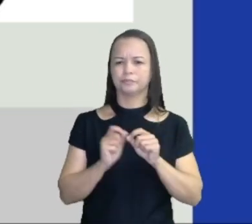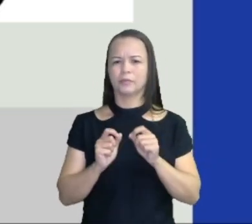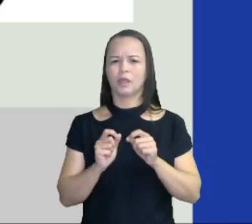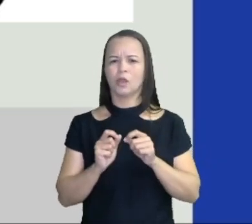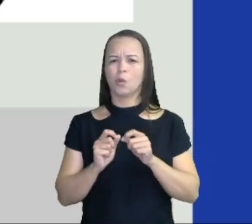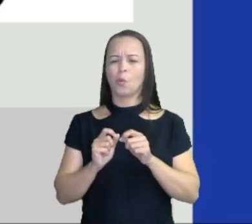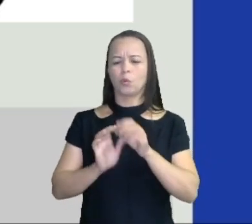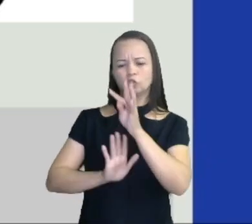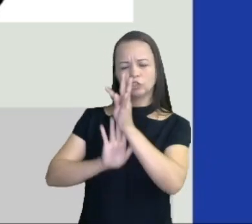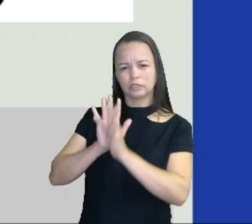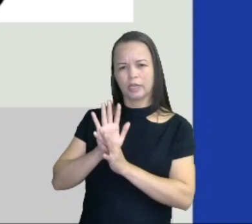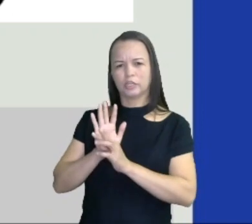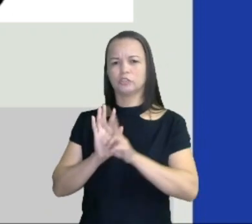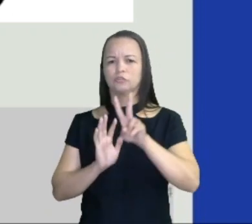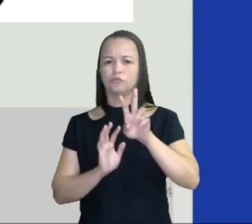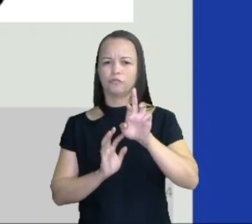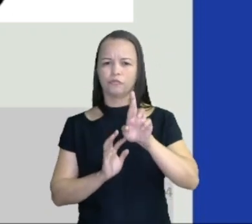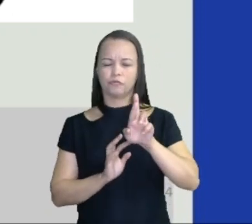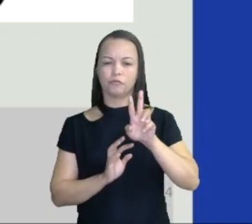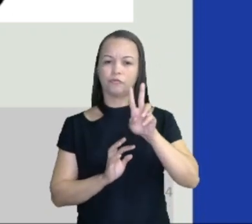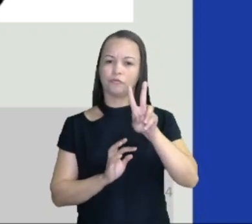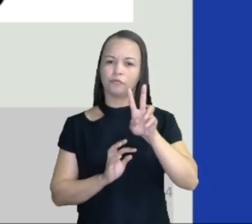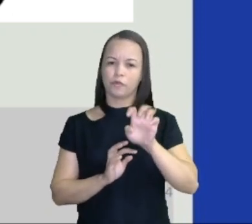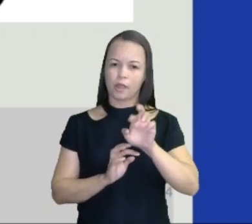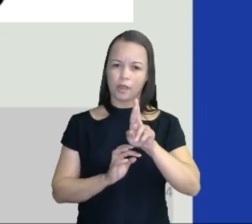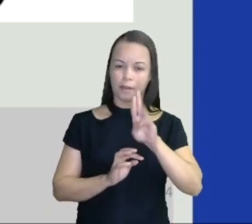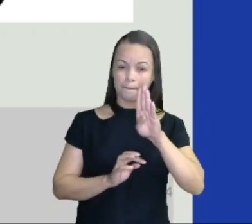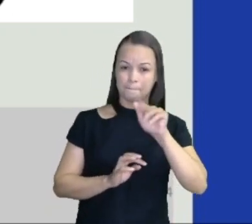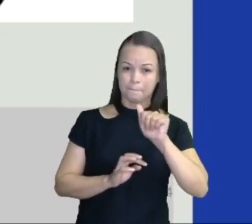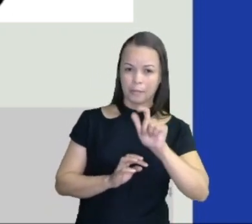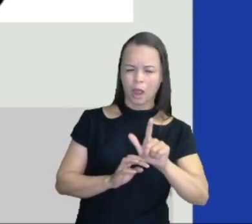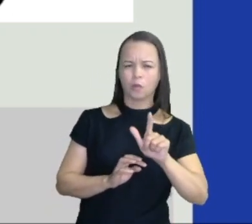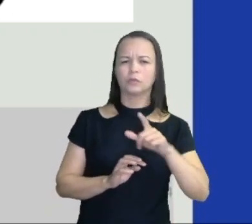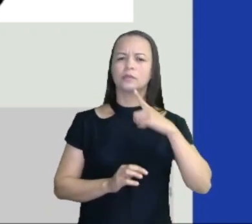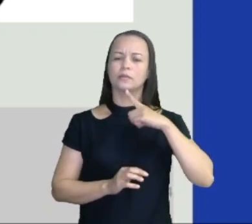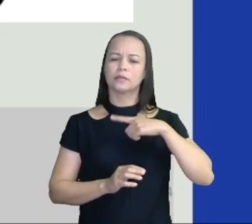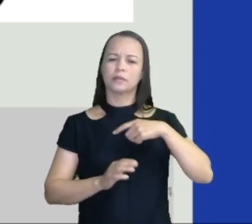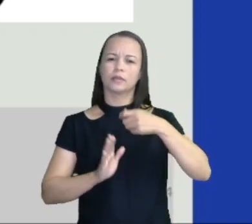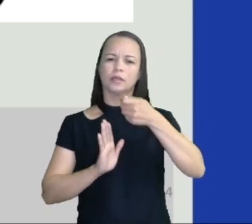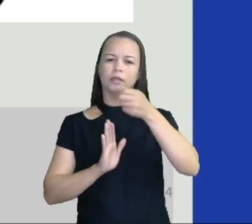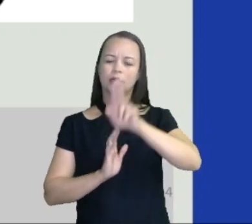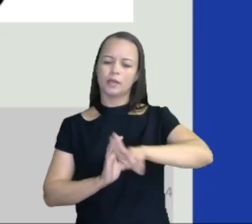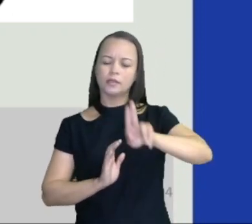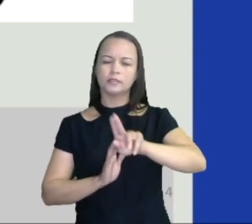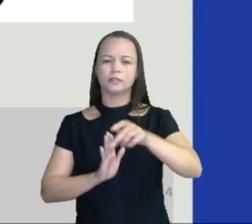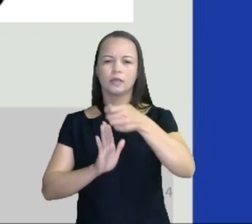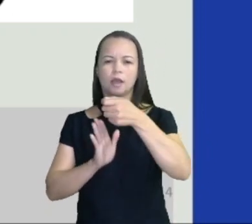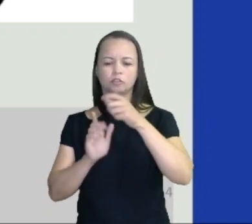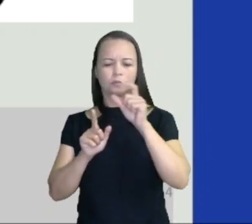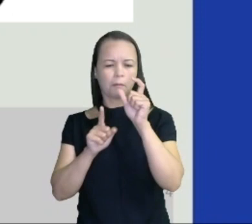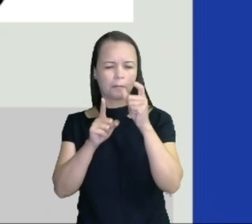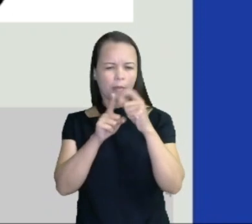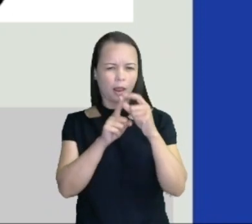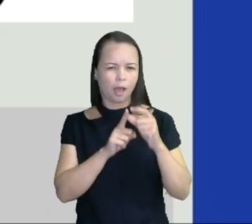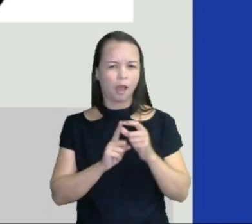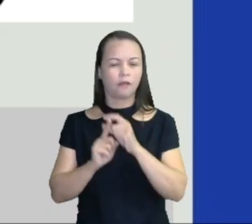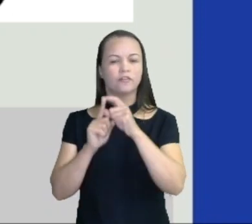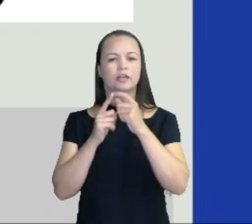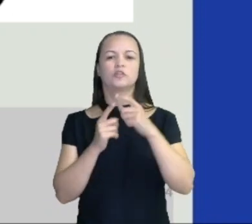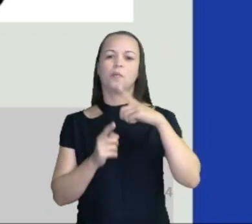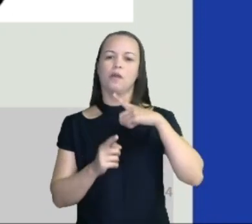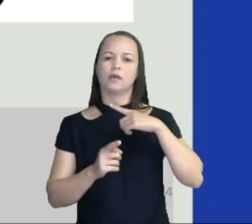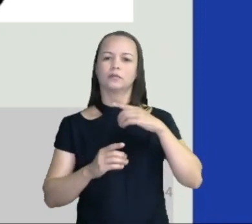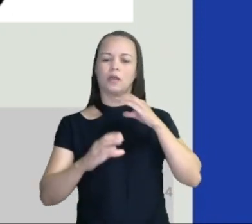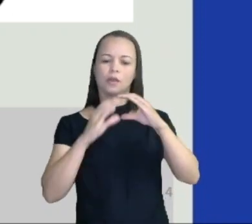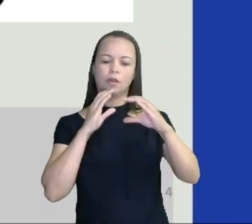são aqueles que utilizam as palavras para estabelecer uma comunicação.